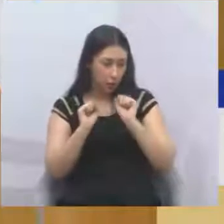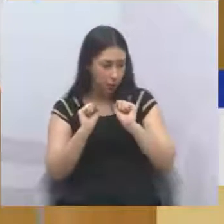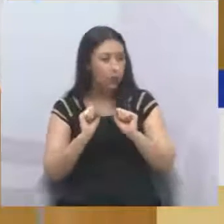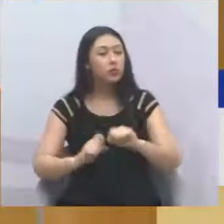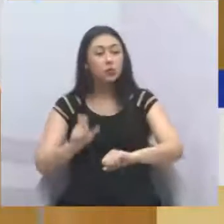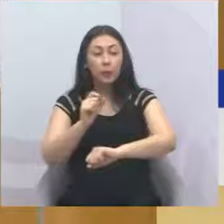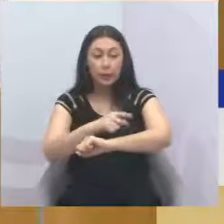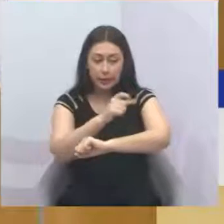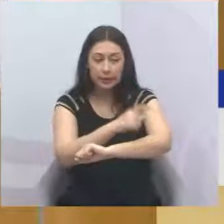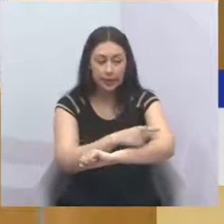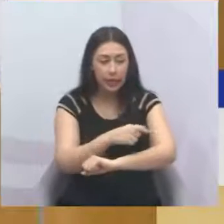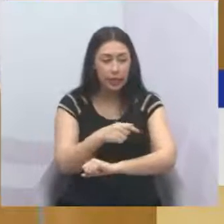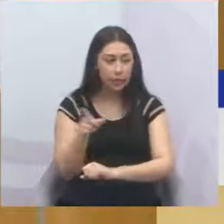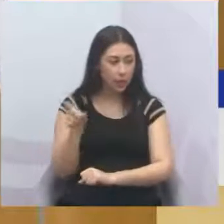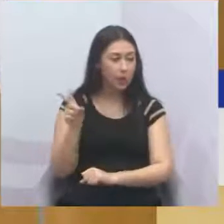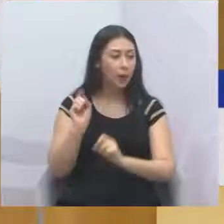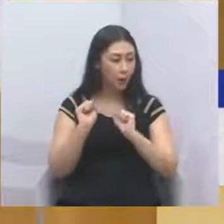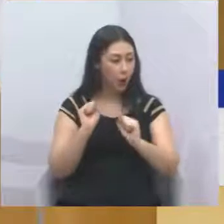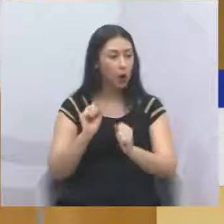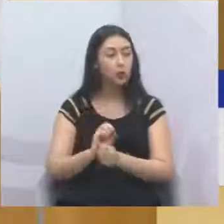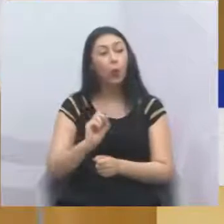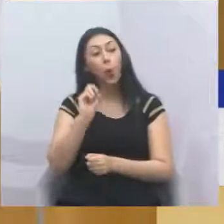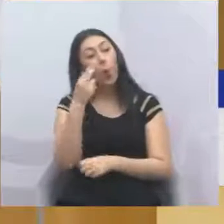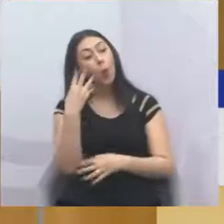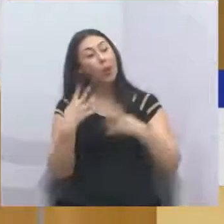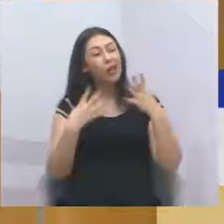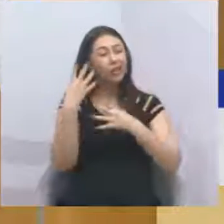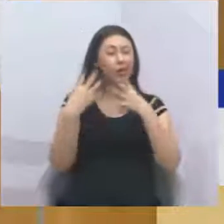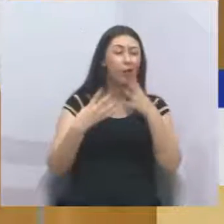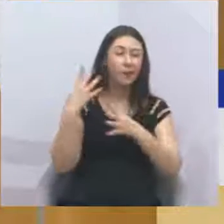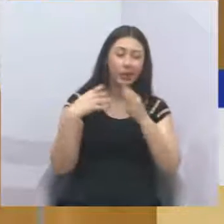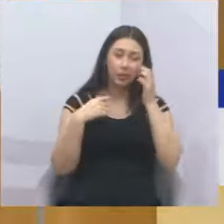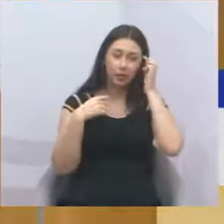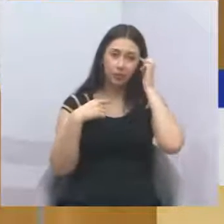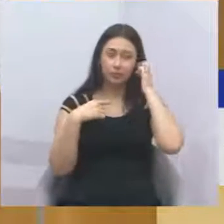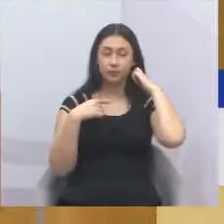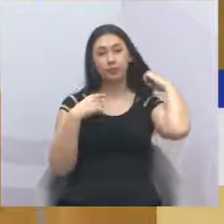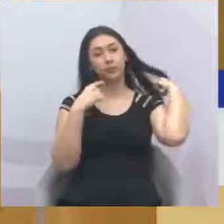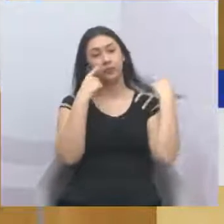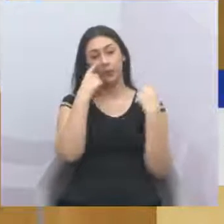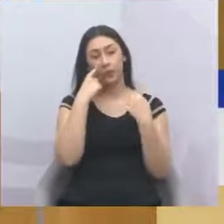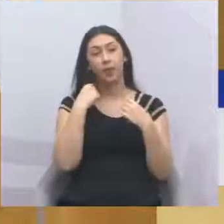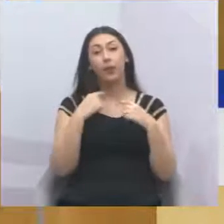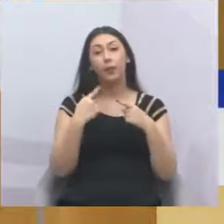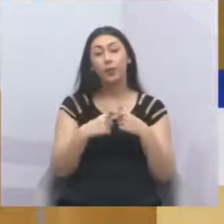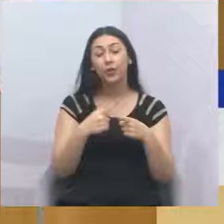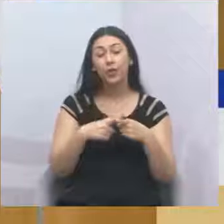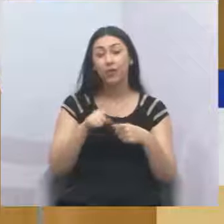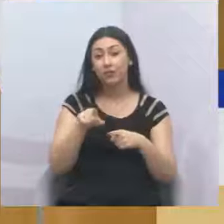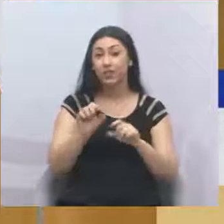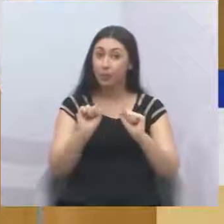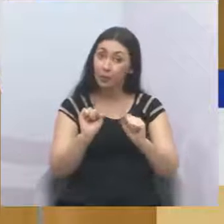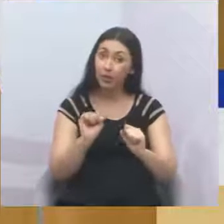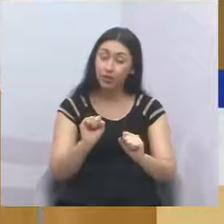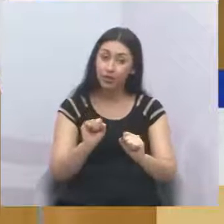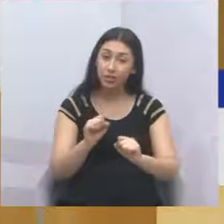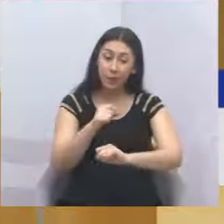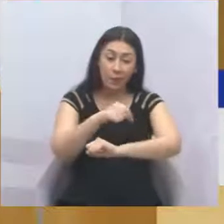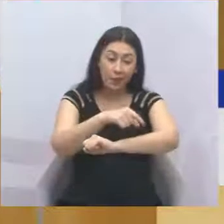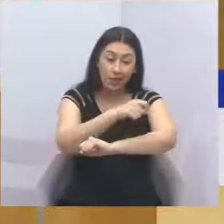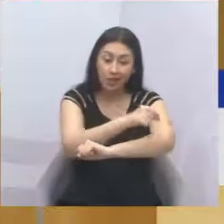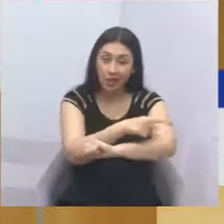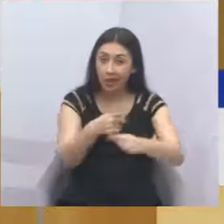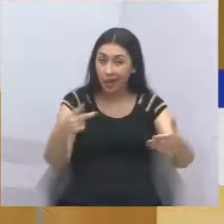com as calçadas, se ela não vai causar danos no seu imóvel, porque você pode, ao plantar uma árvore de